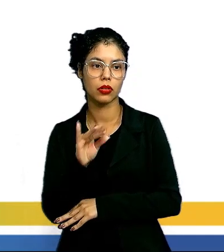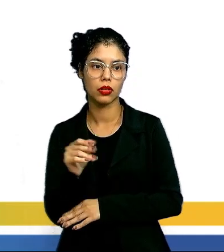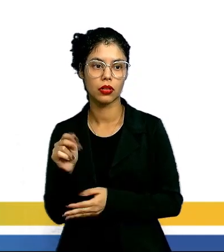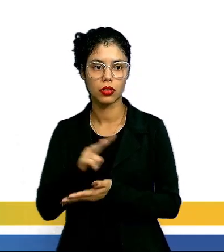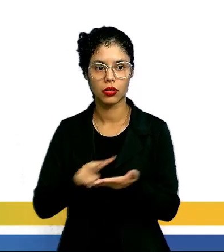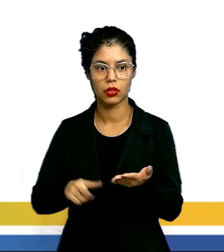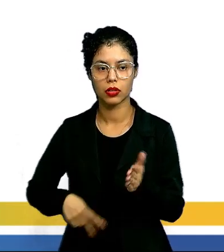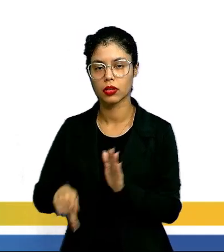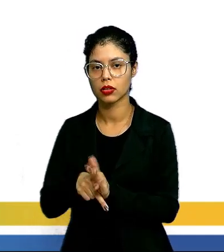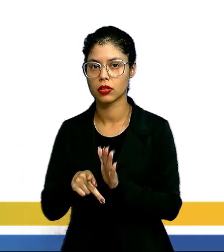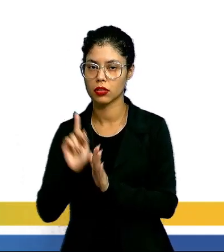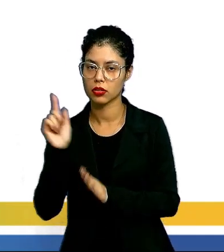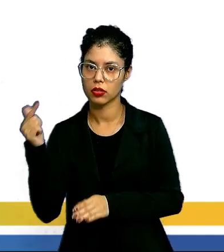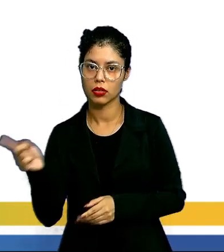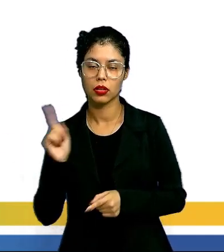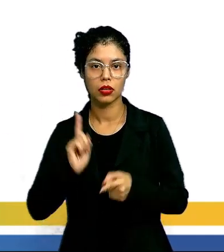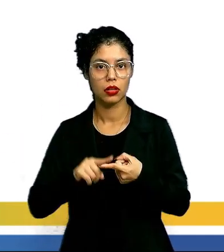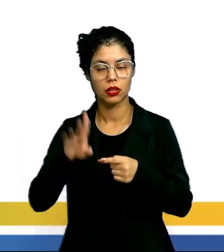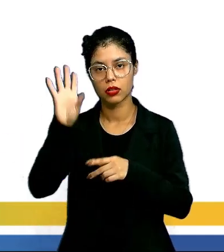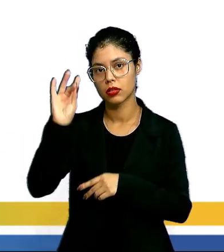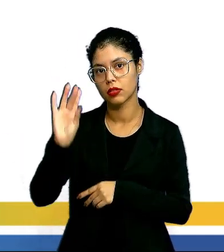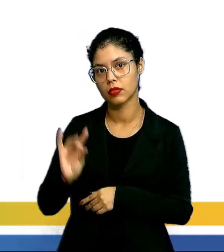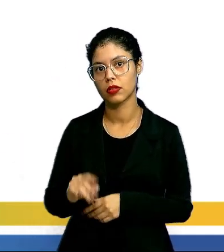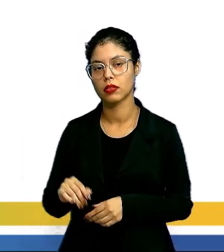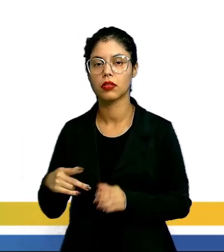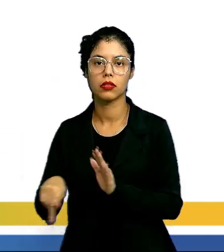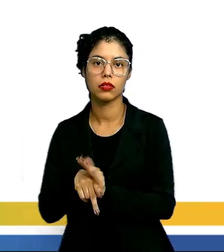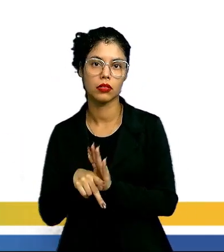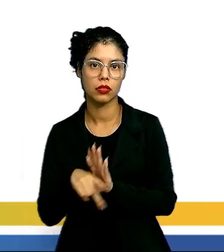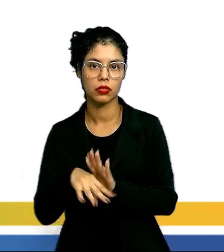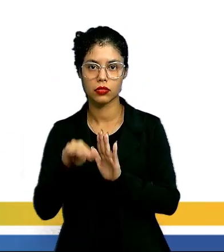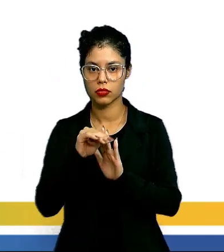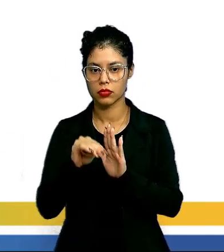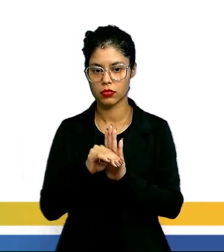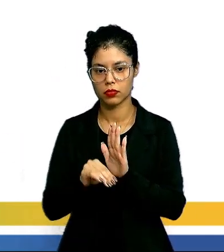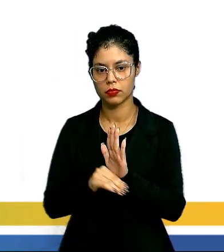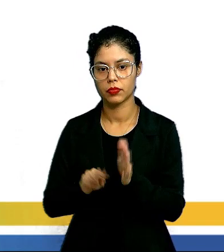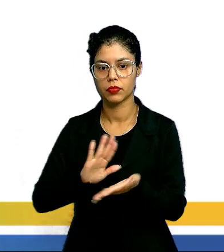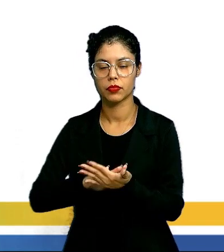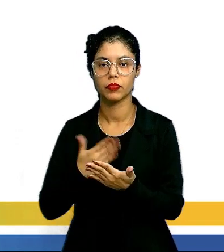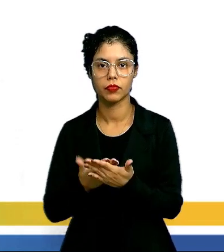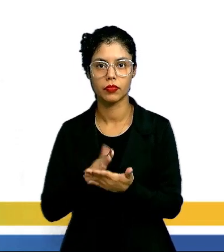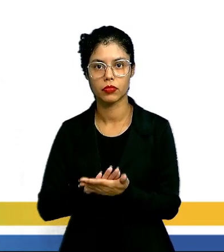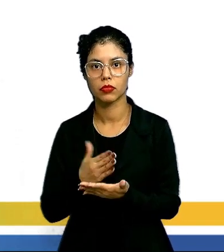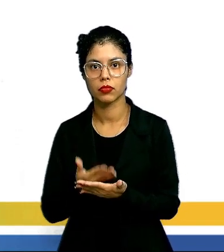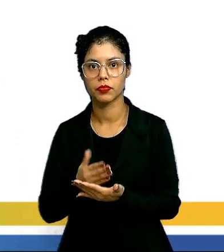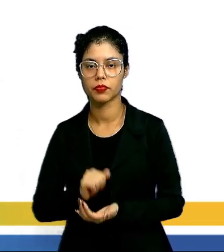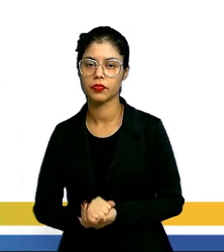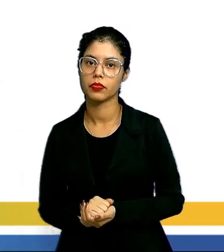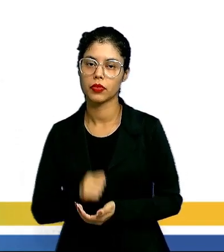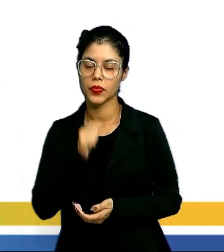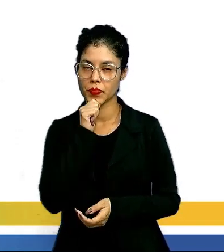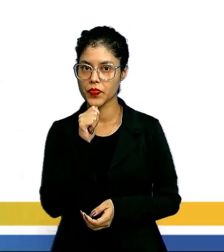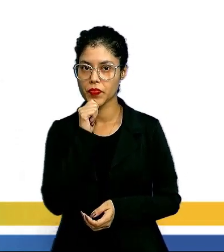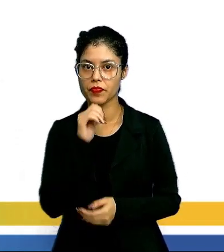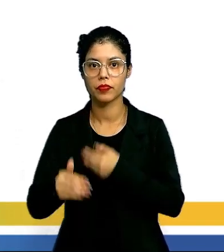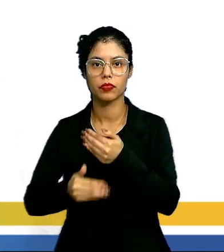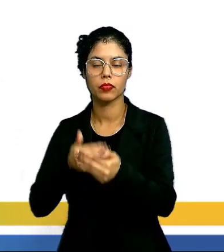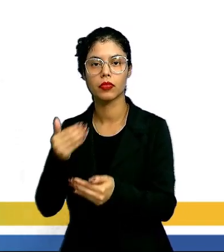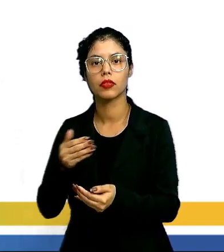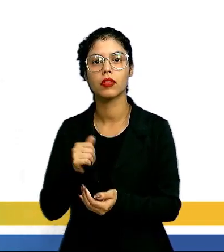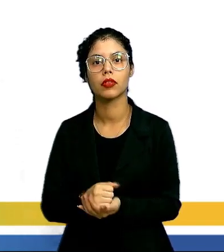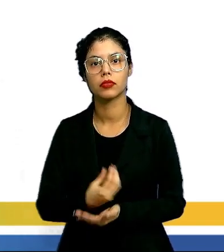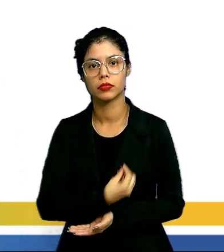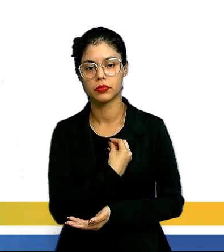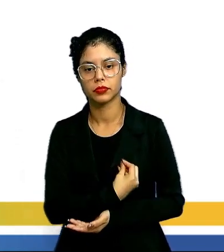leitor para leitor. Isso porque cada um possui um repertório interpretativo que foi sendo adquirido ao longo da sua